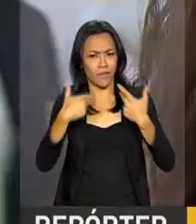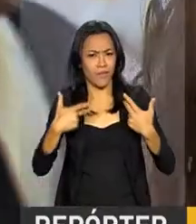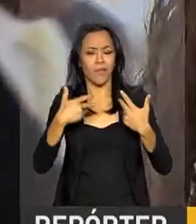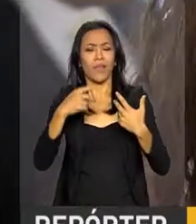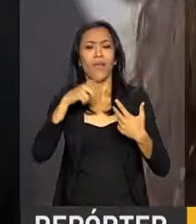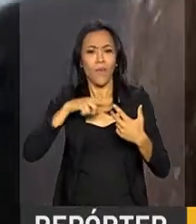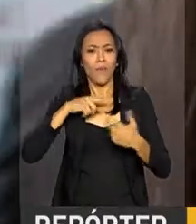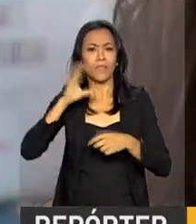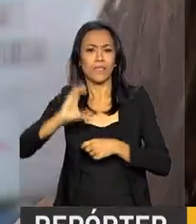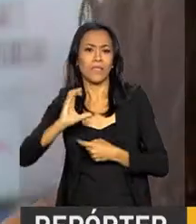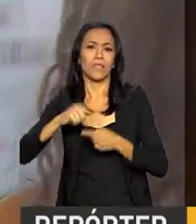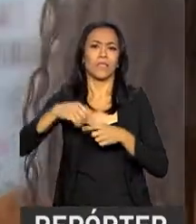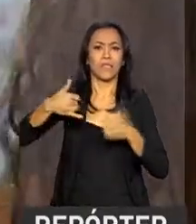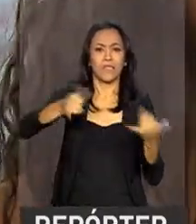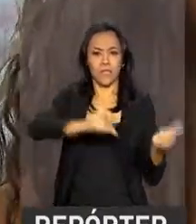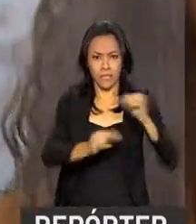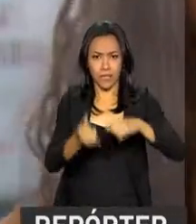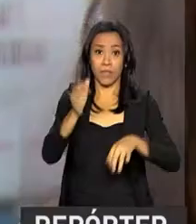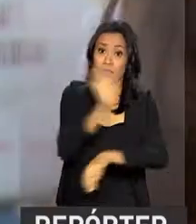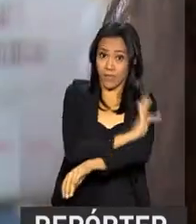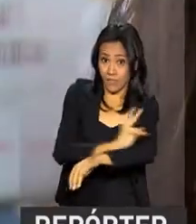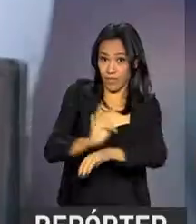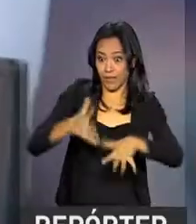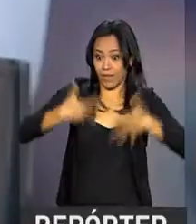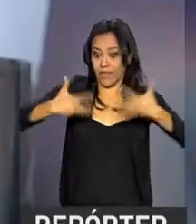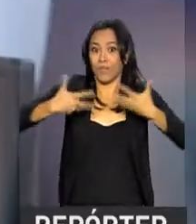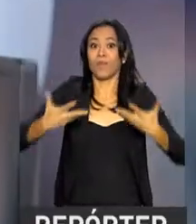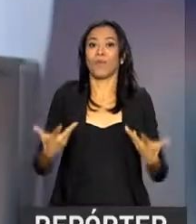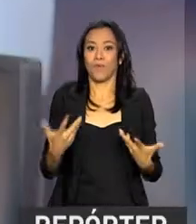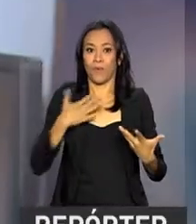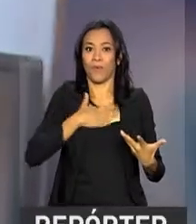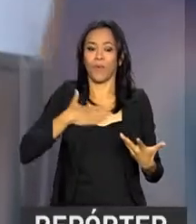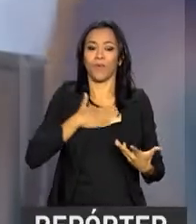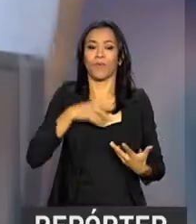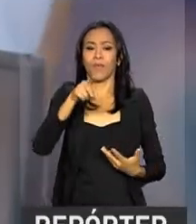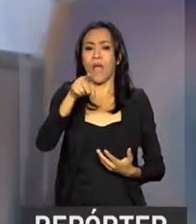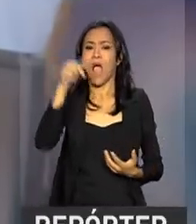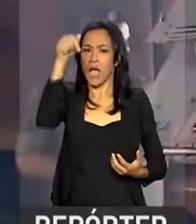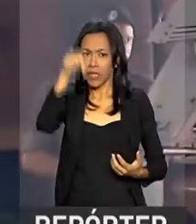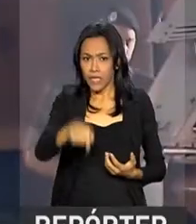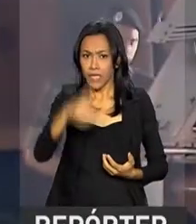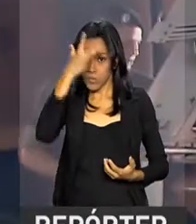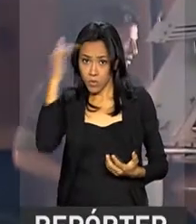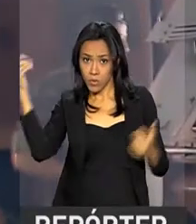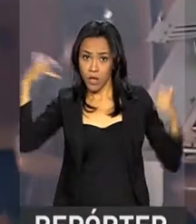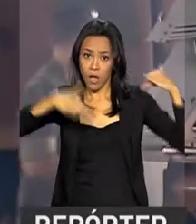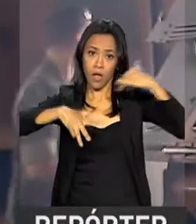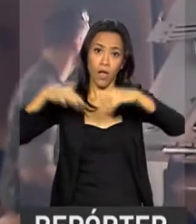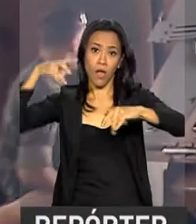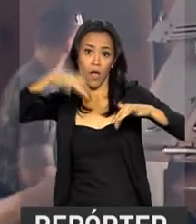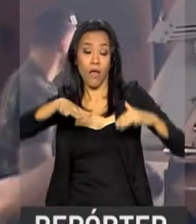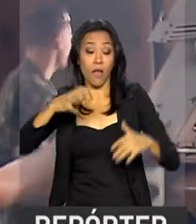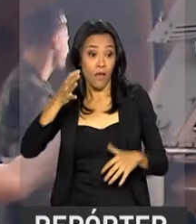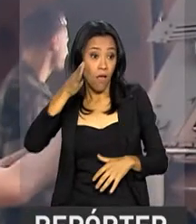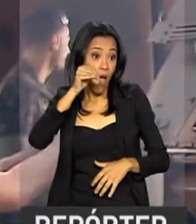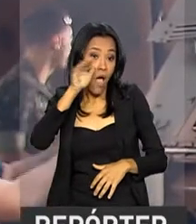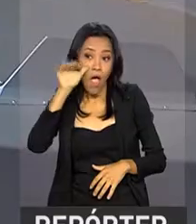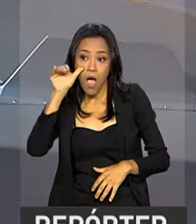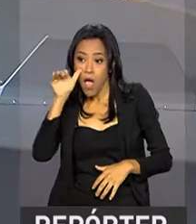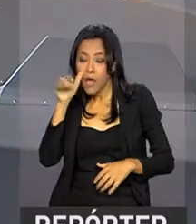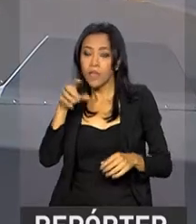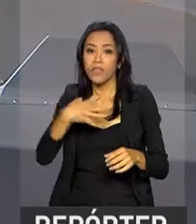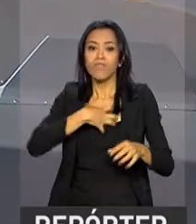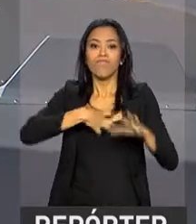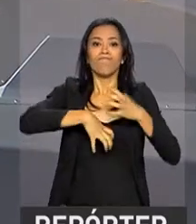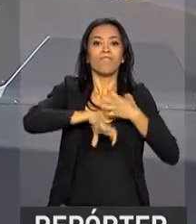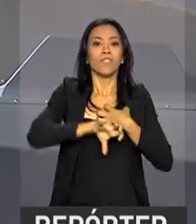e animou bastante aqui os visitantes podem ver e vivenciar das tecnologias